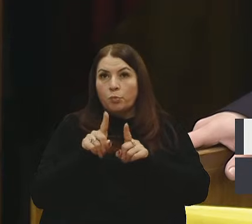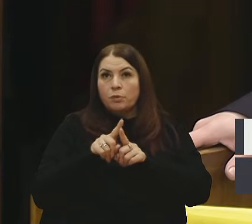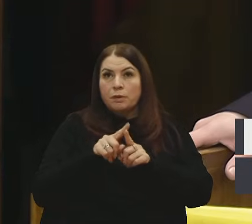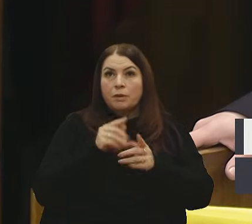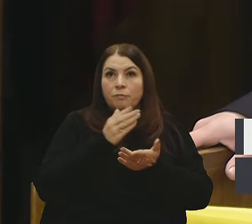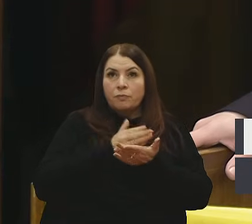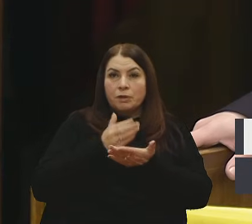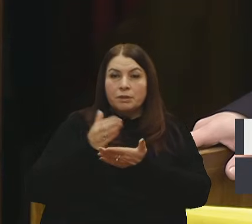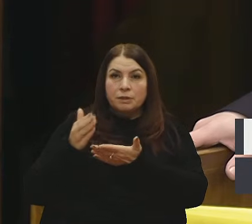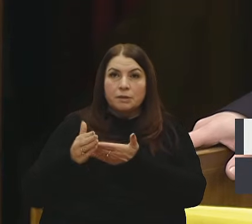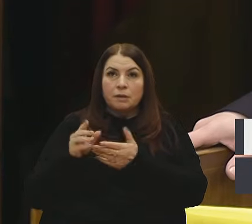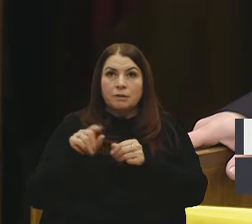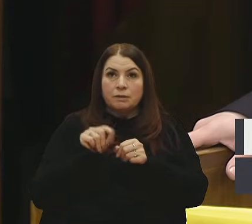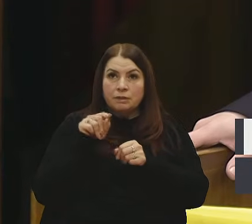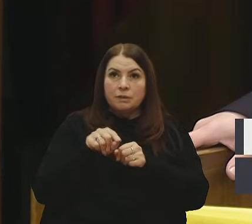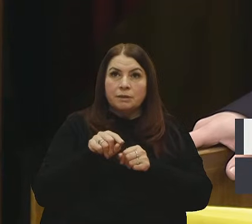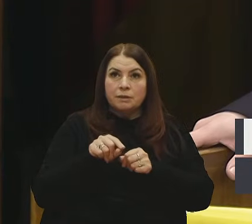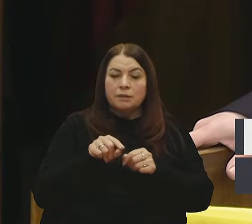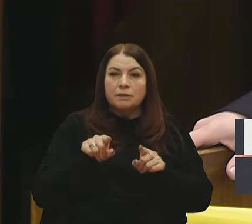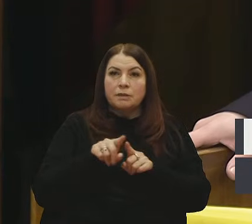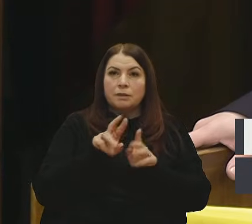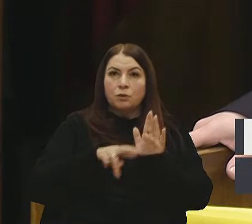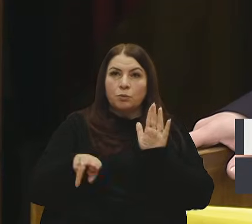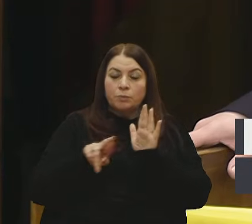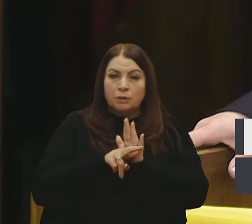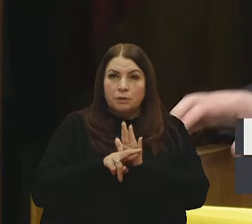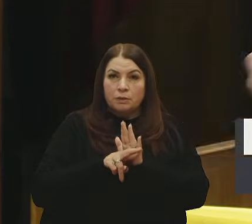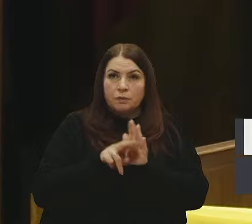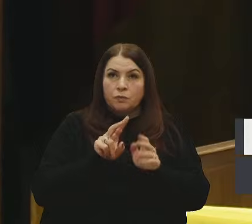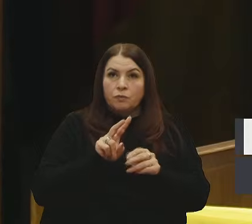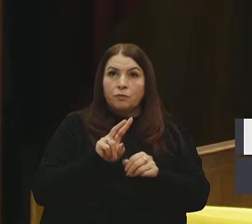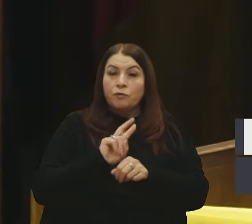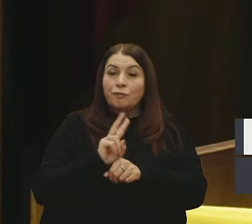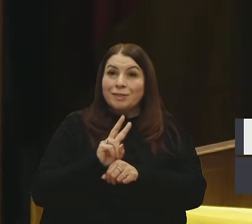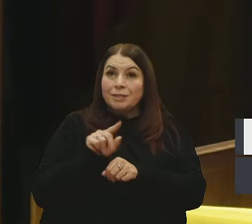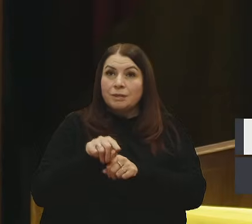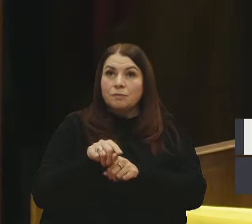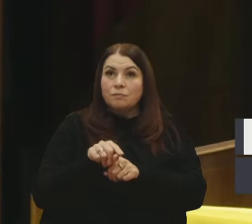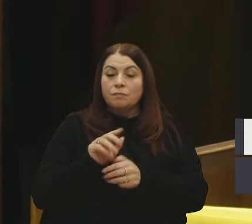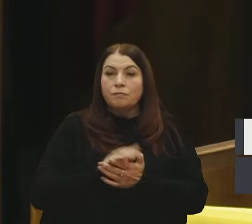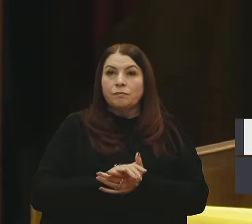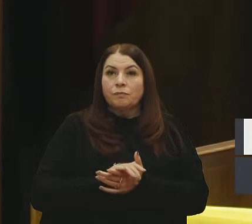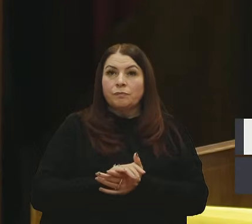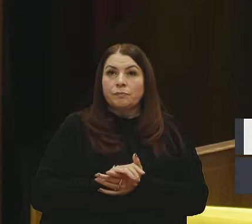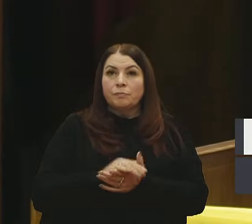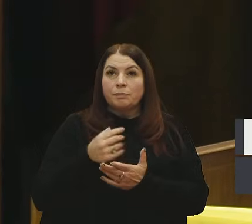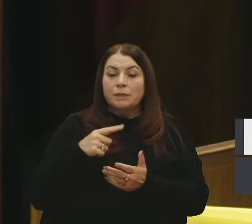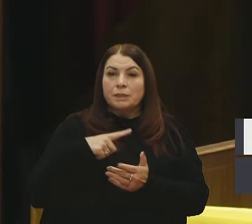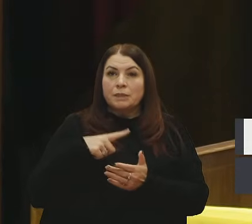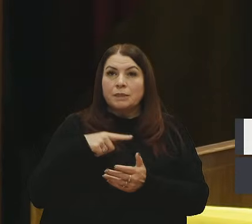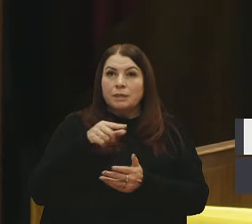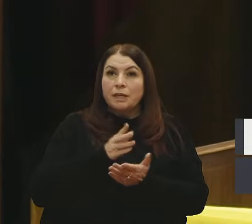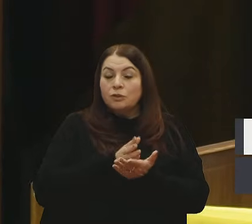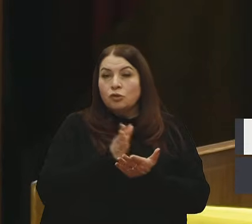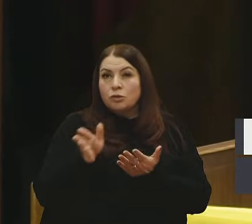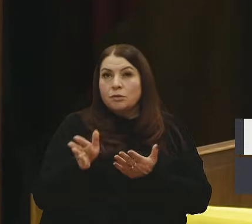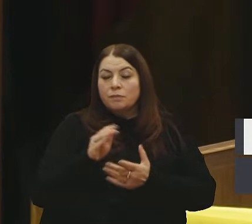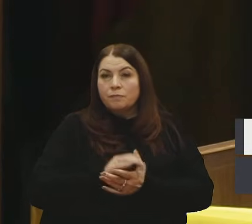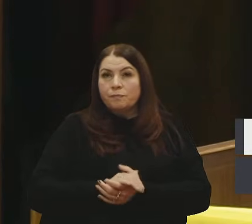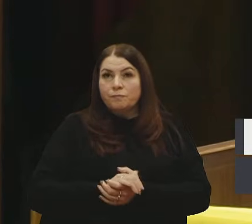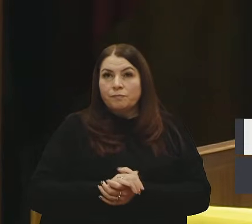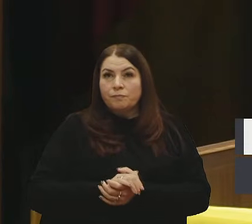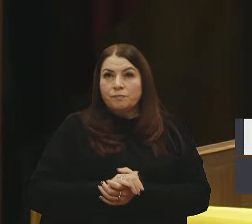financiadas aplicadas em função deste regime de recuperação fiscal, deverão ser direcionados